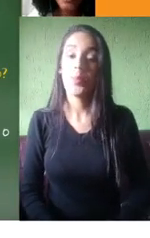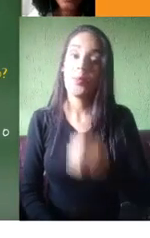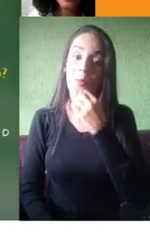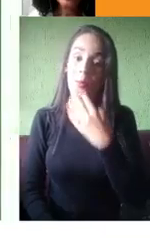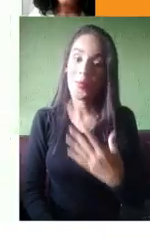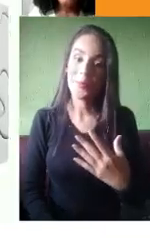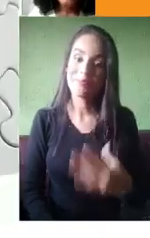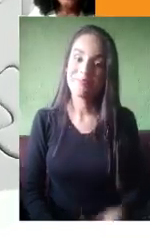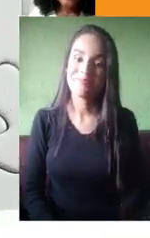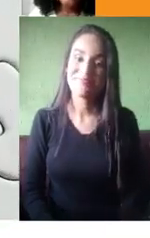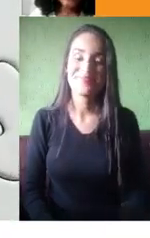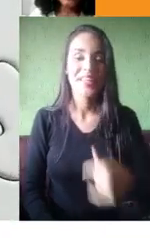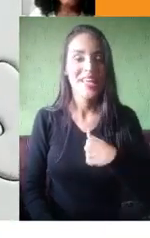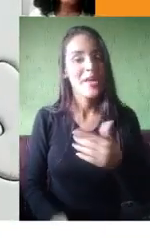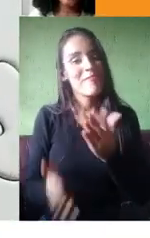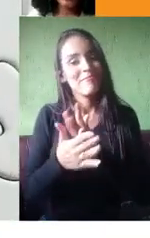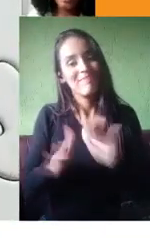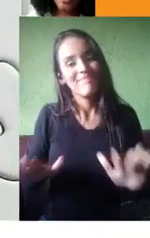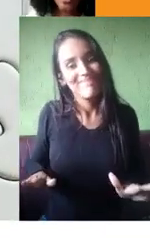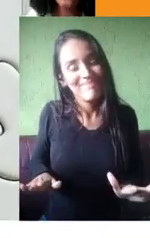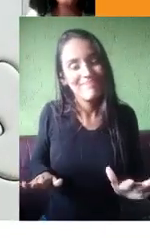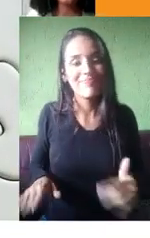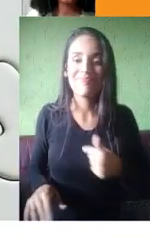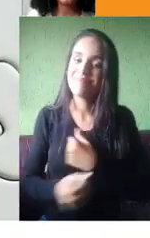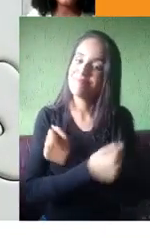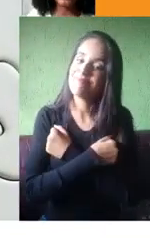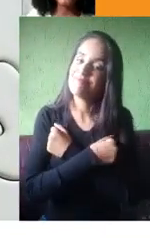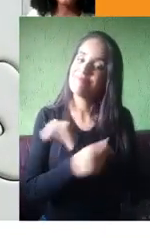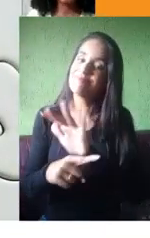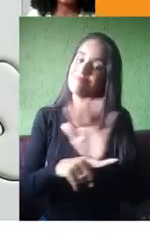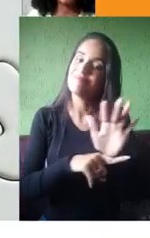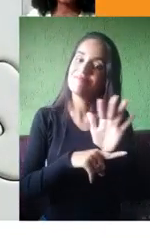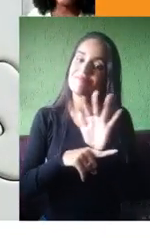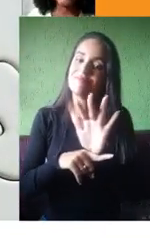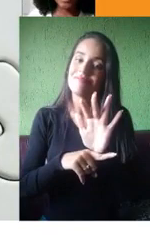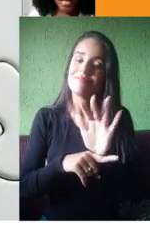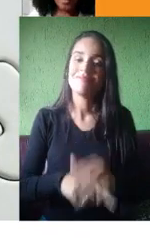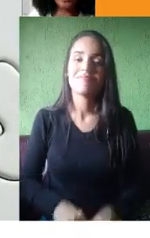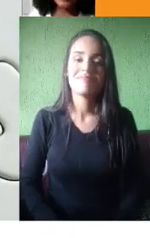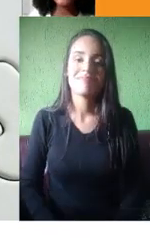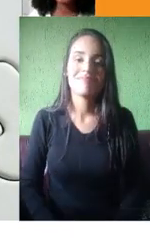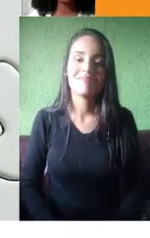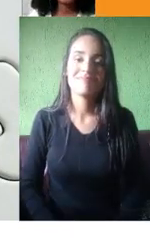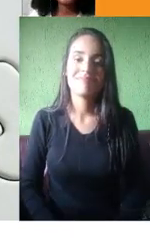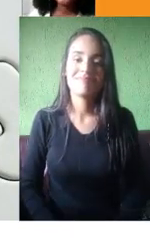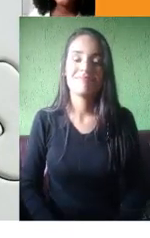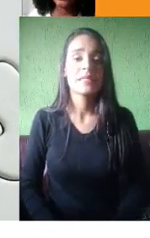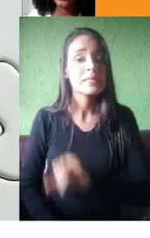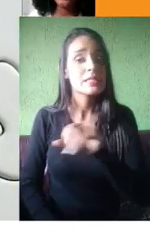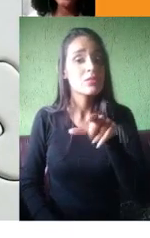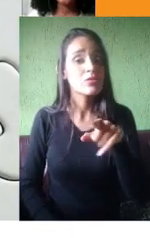Entendido? Bom, gente, é isso. Eu vou ficando por aqui. Espero tê-los ajudado. Desejo